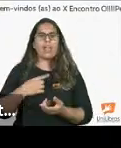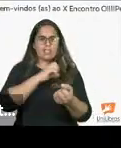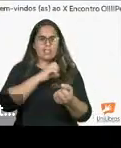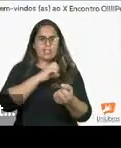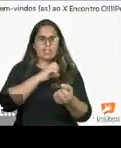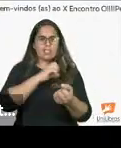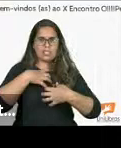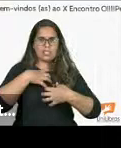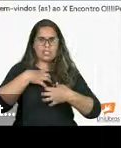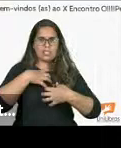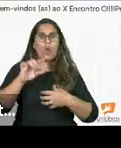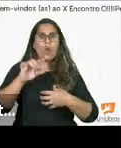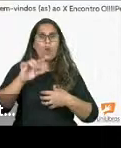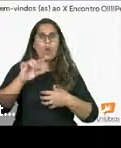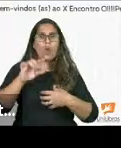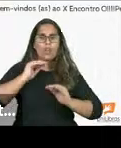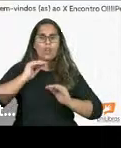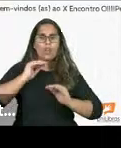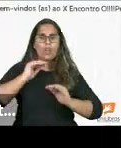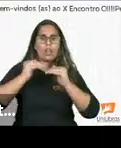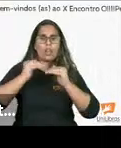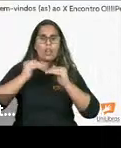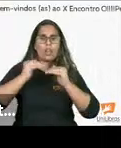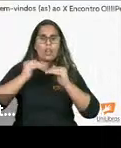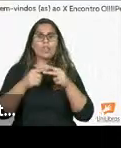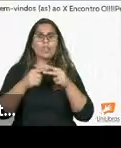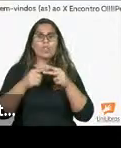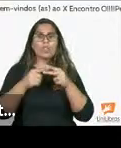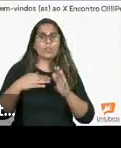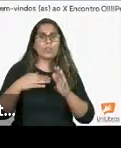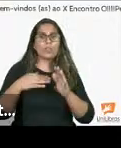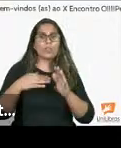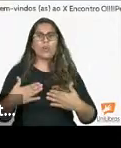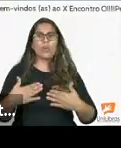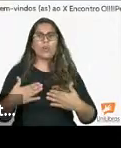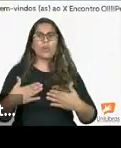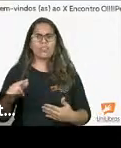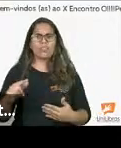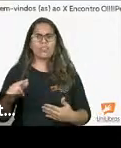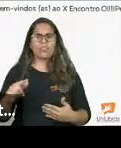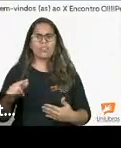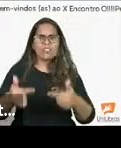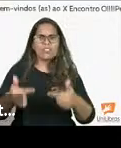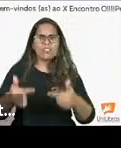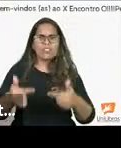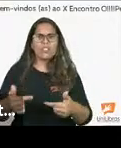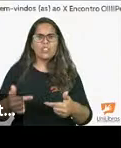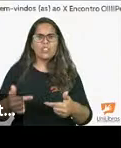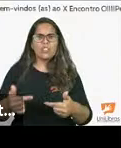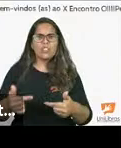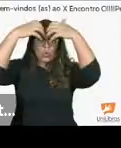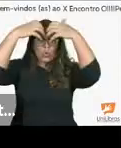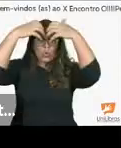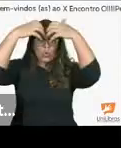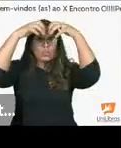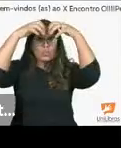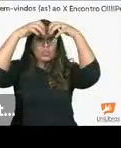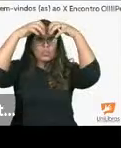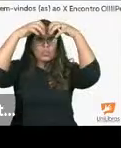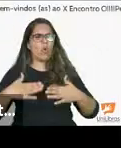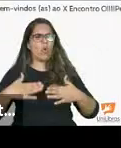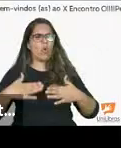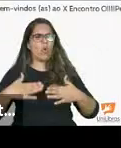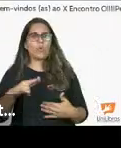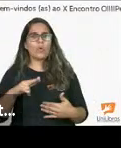da construção e da manutenção do corpo. E isso não é uma atividade cognitiva, a construção do corpo não é